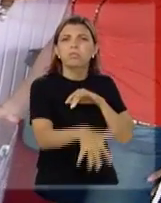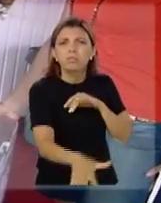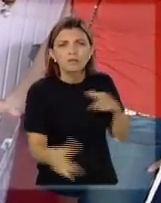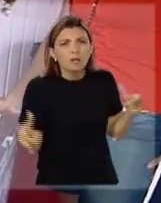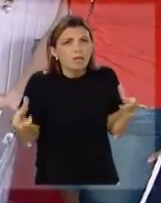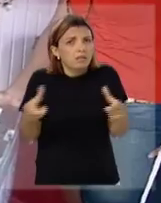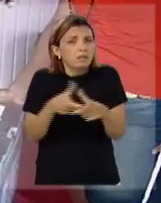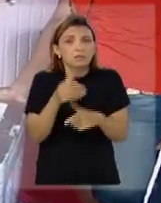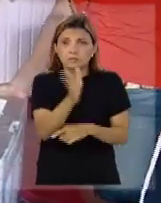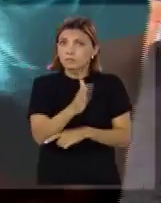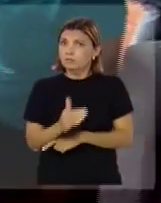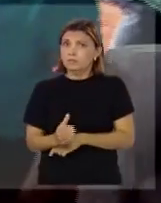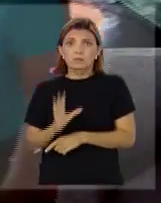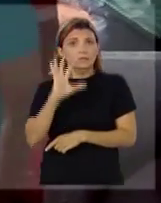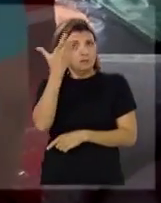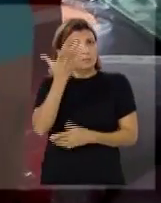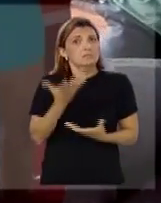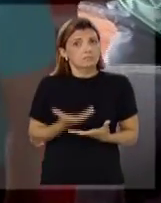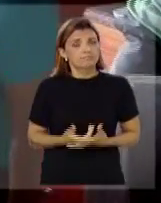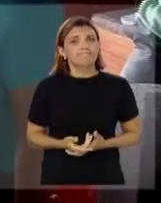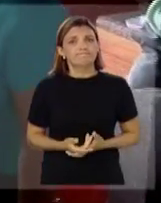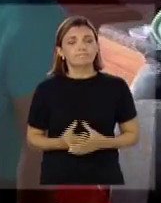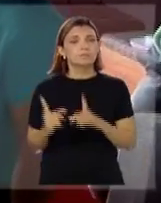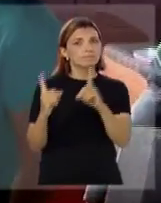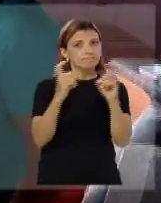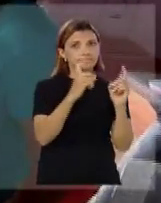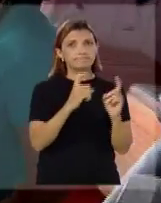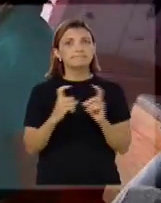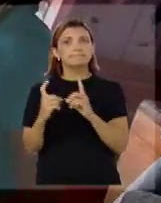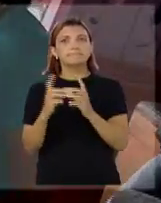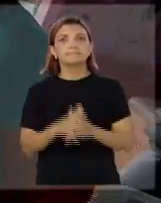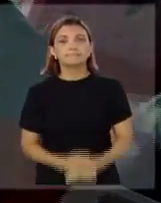daqui, vai acabar. E eu vou registrar...